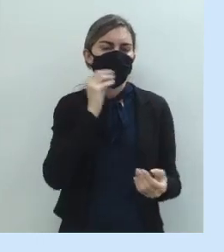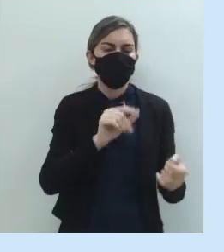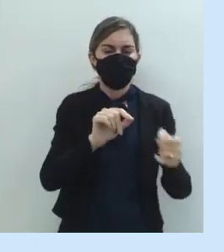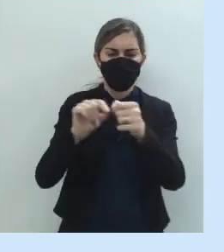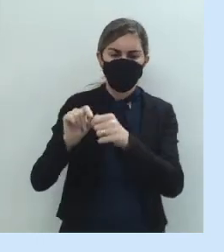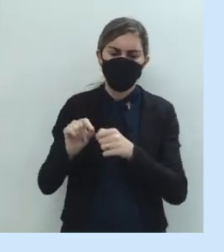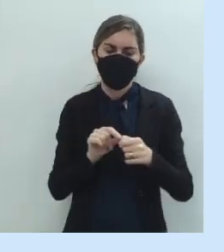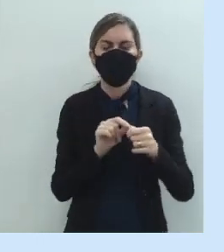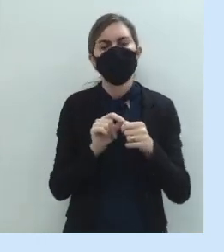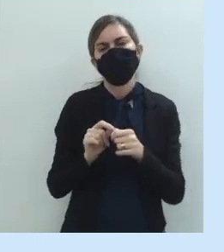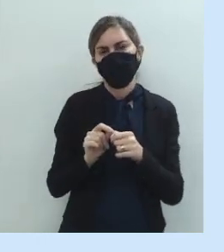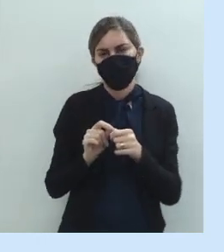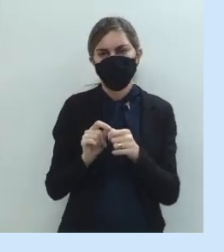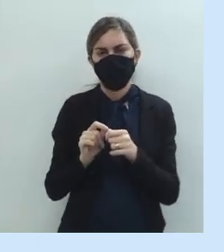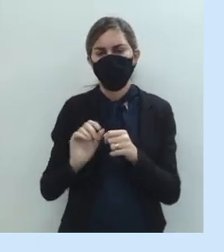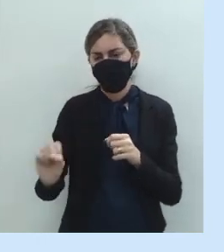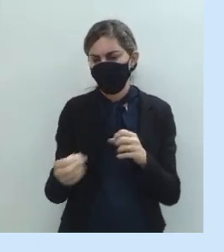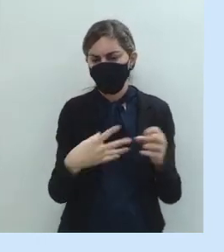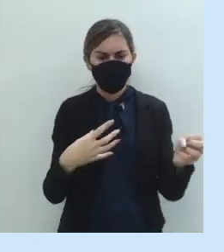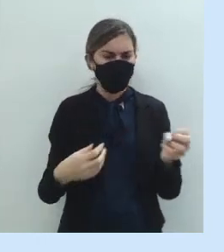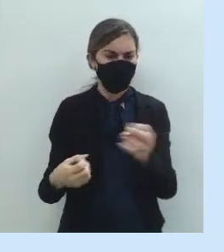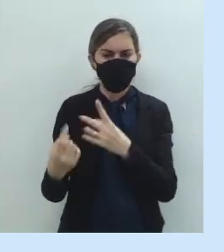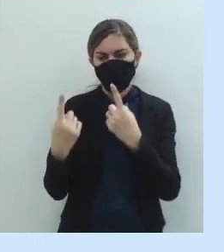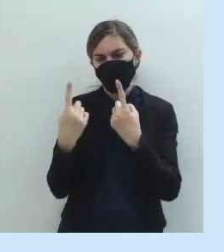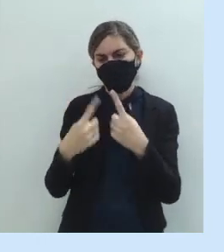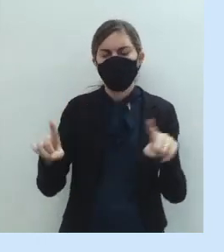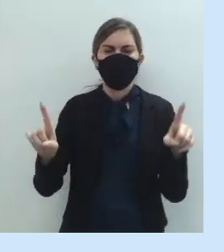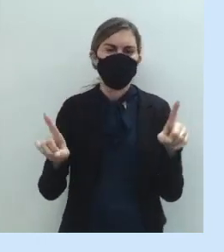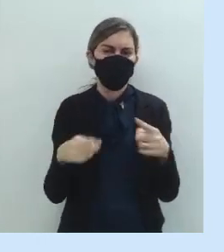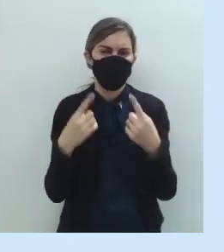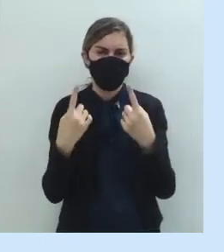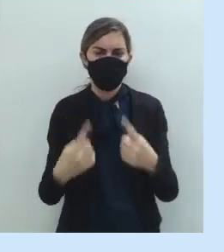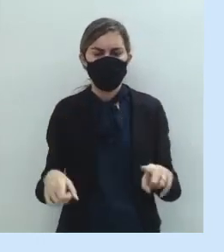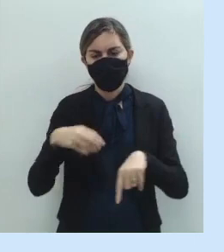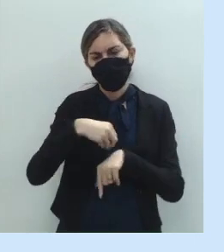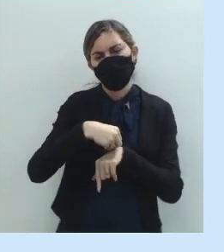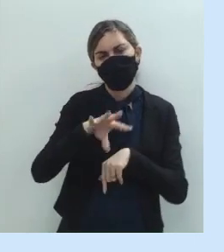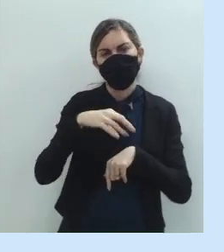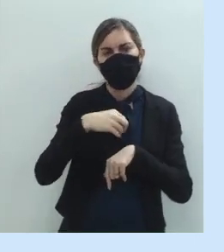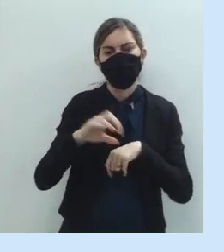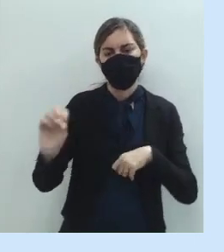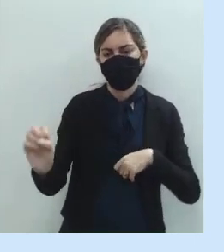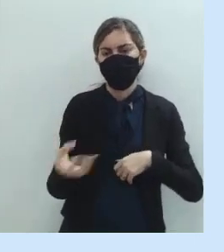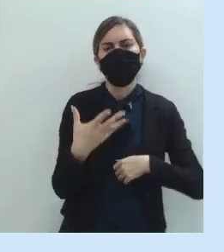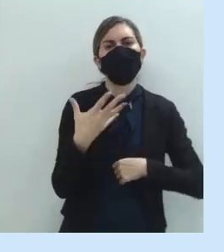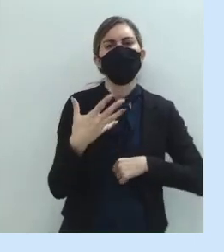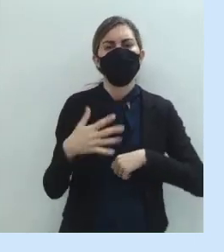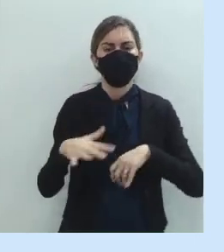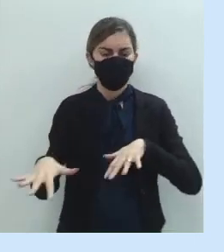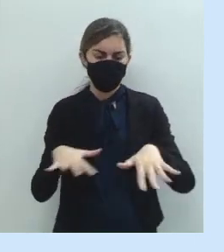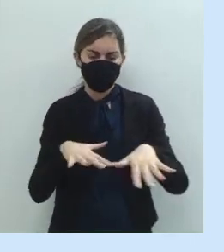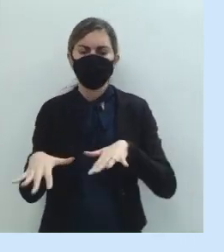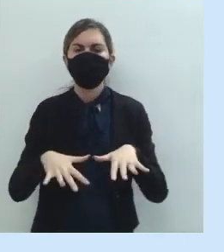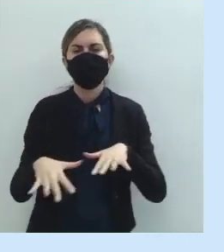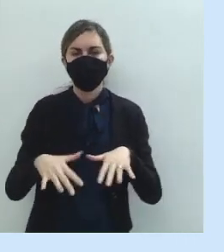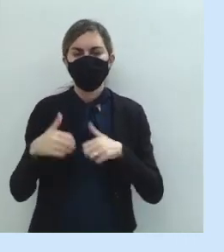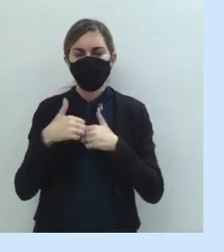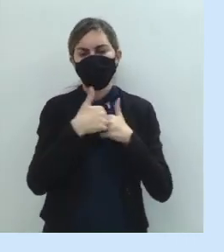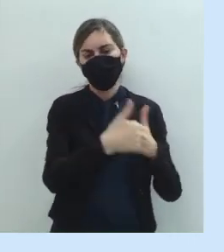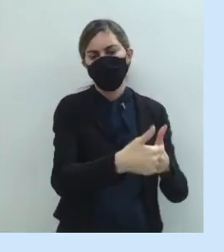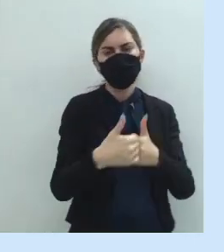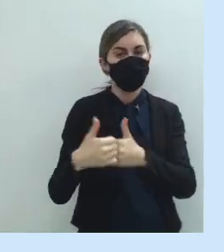fazer, inovar na música, trazer um novo ritmo, trazer uma nova